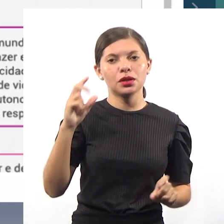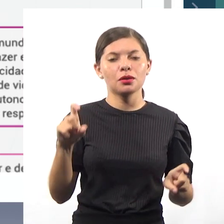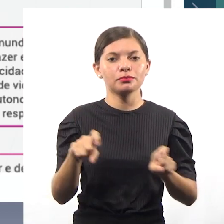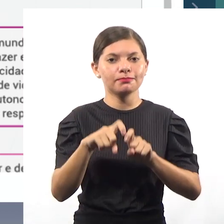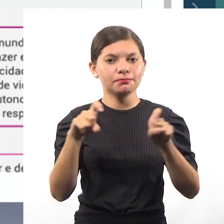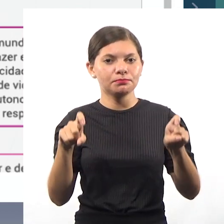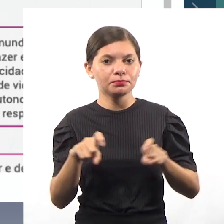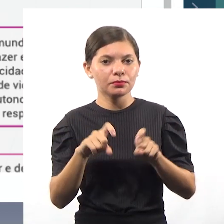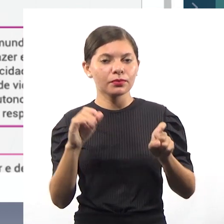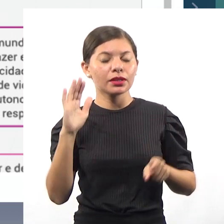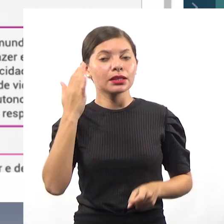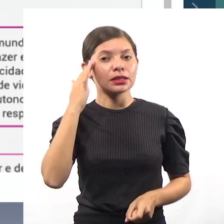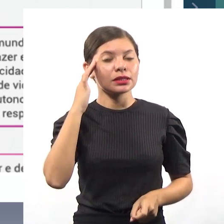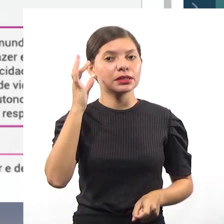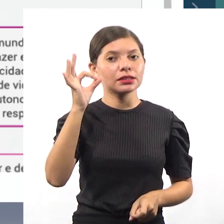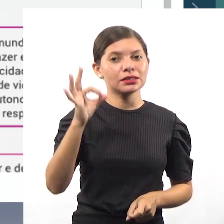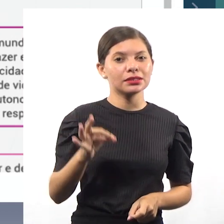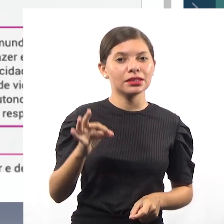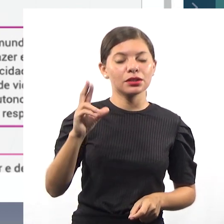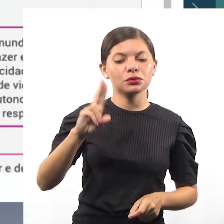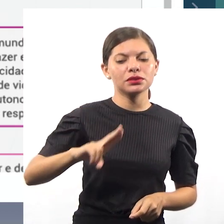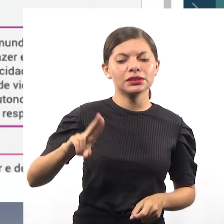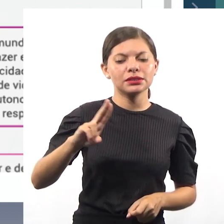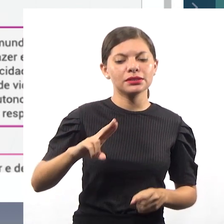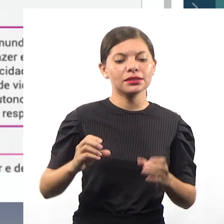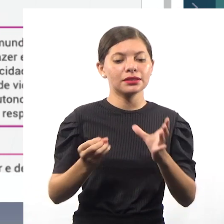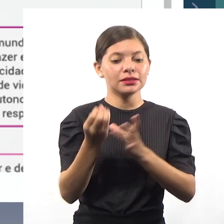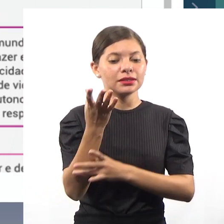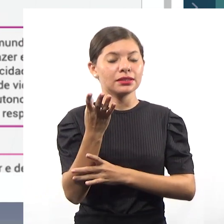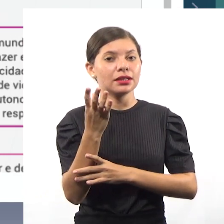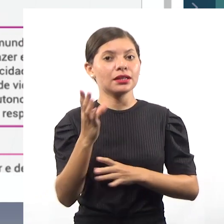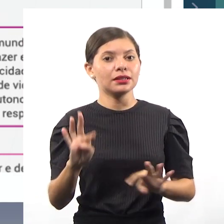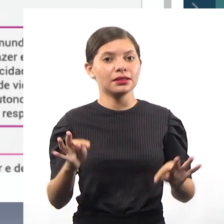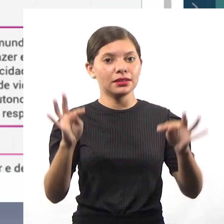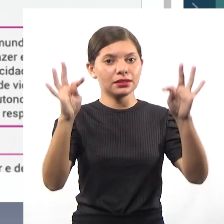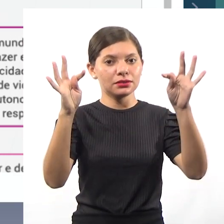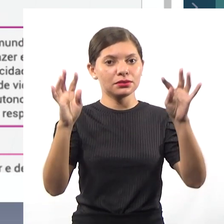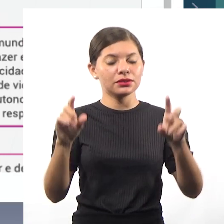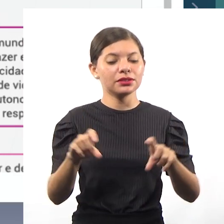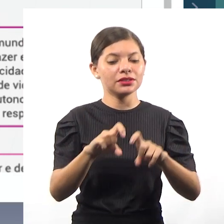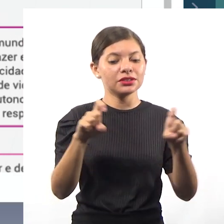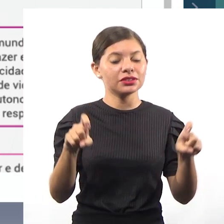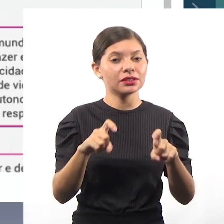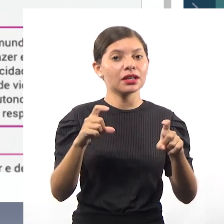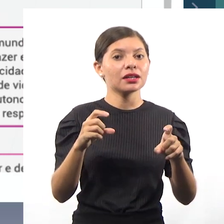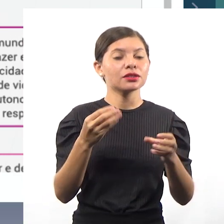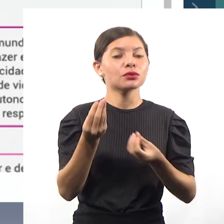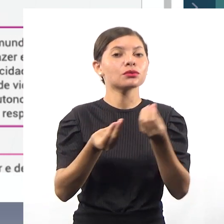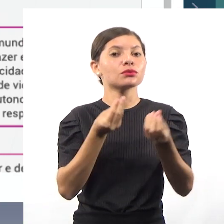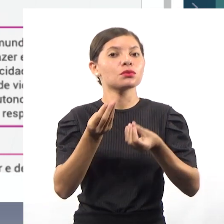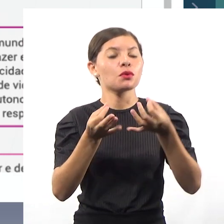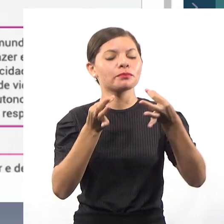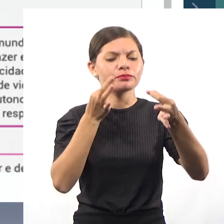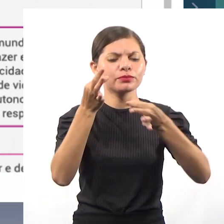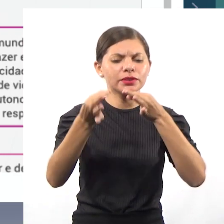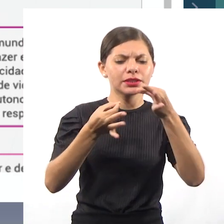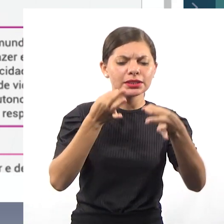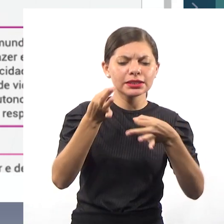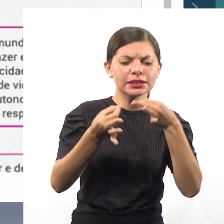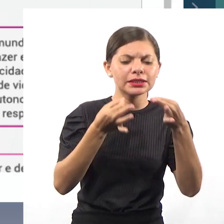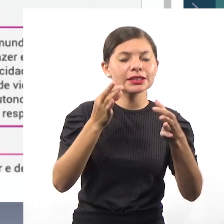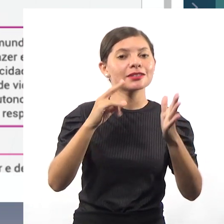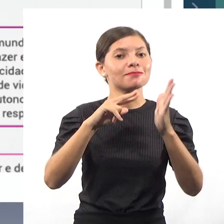Então, compreender, utilizar e criar tecnologias digitais de forma crítica, significativa